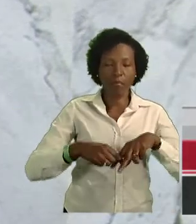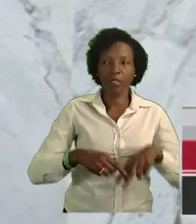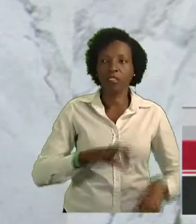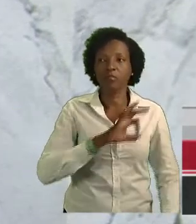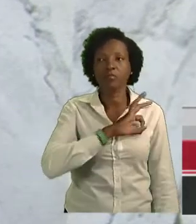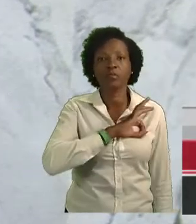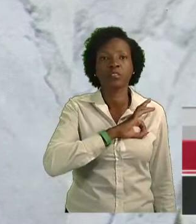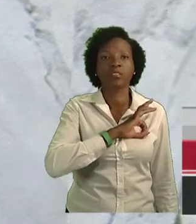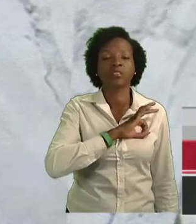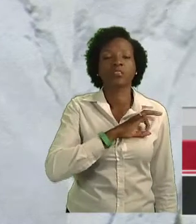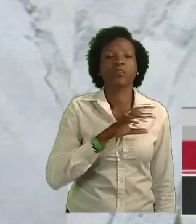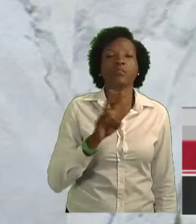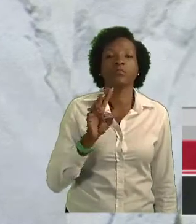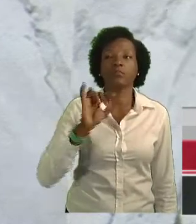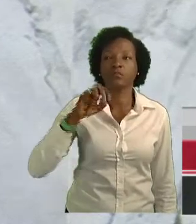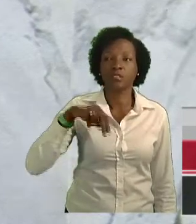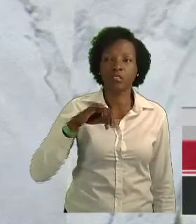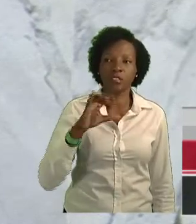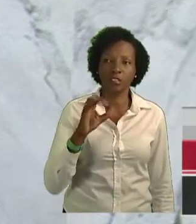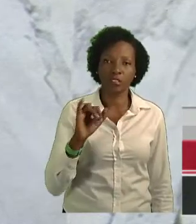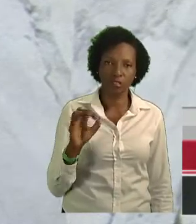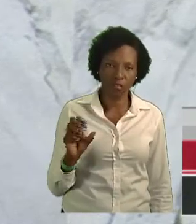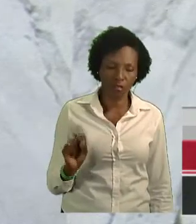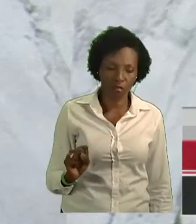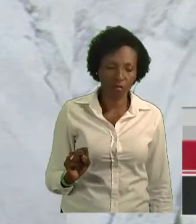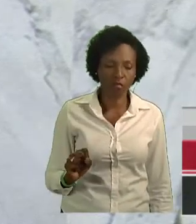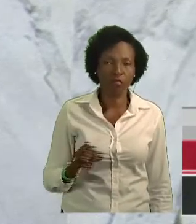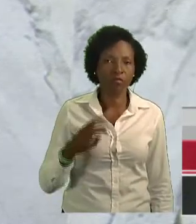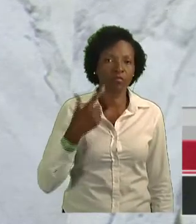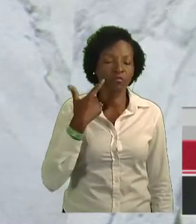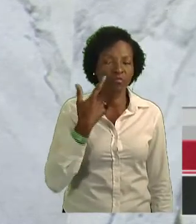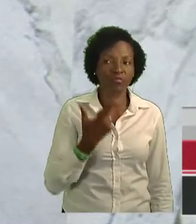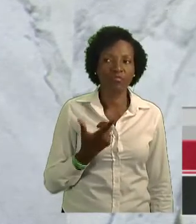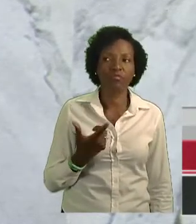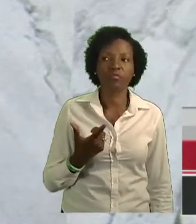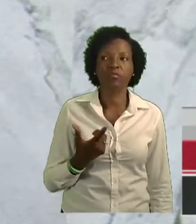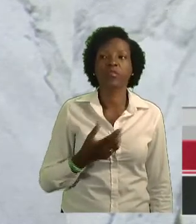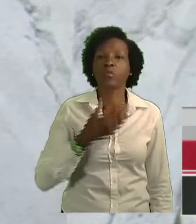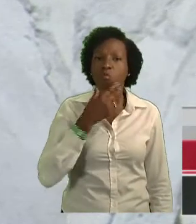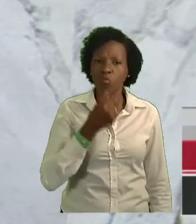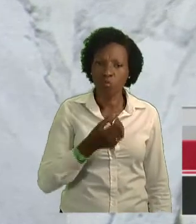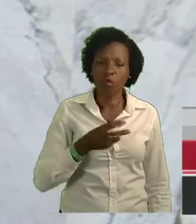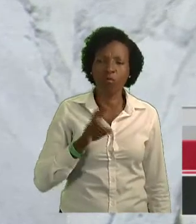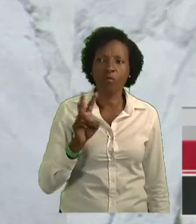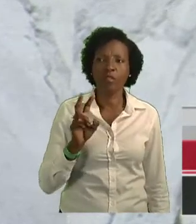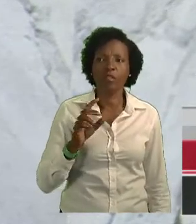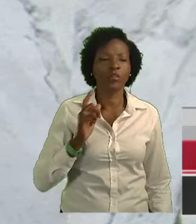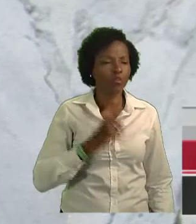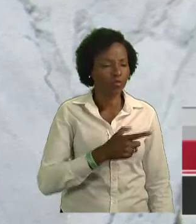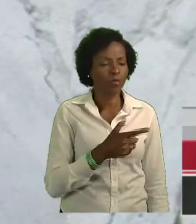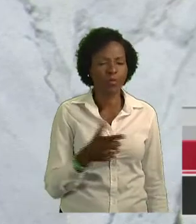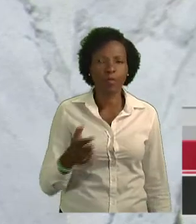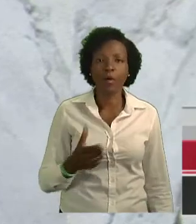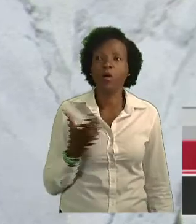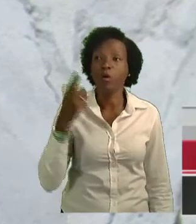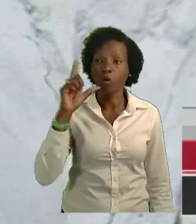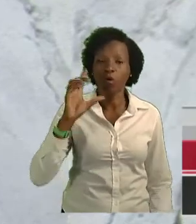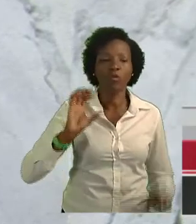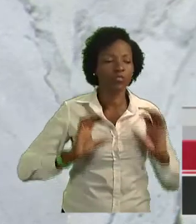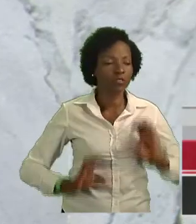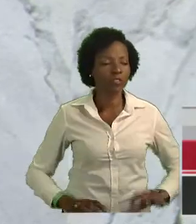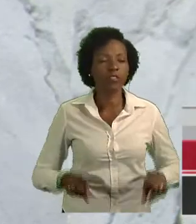ferreira foi ferido com um tiro no rosto o criminoso valdinei medina júnior continua tirando é acertar um outro cidadão também o san antonio